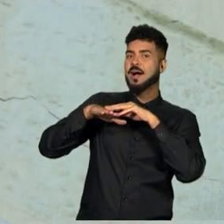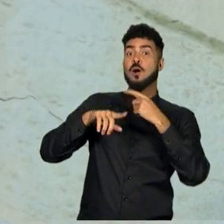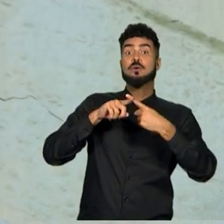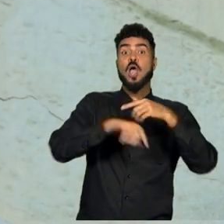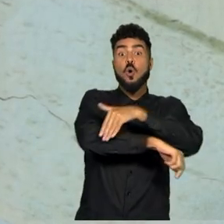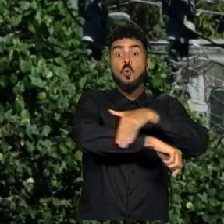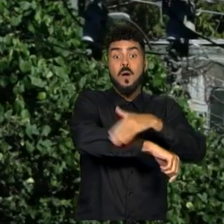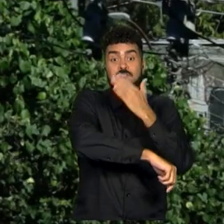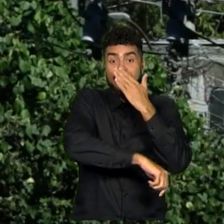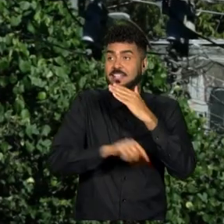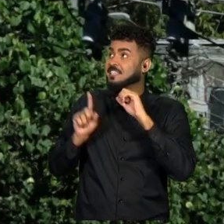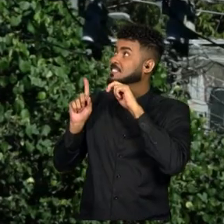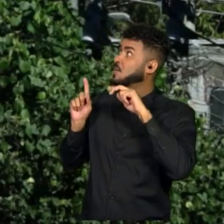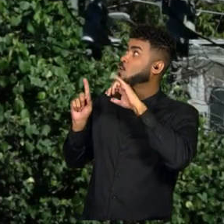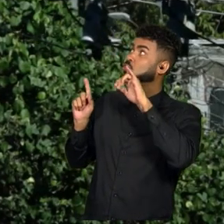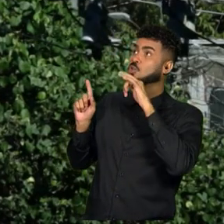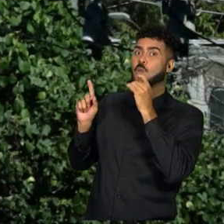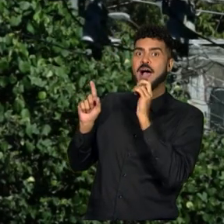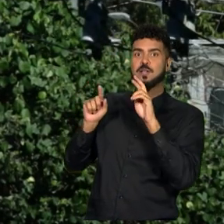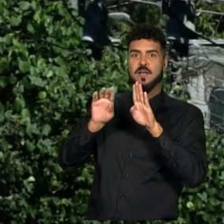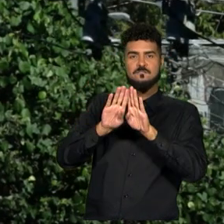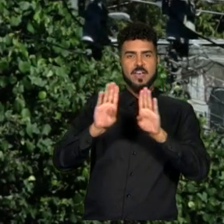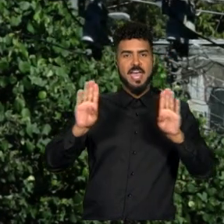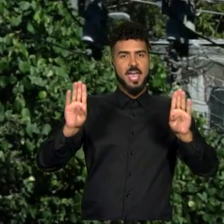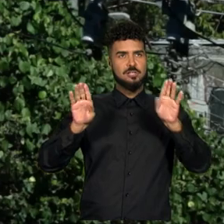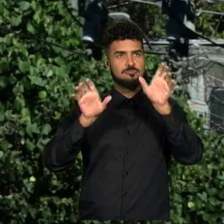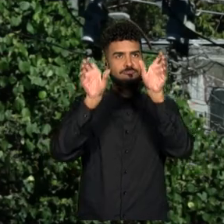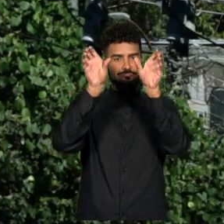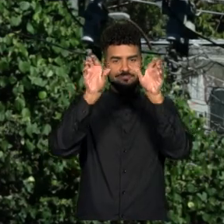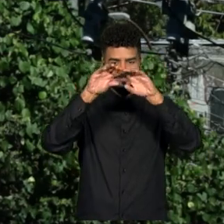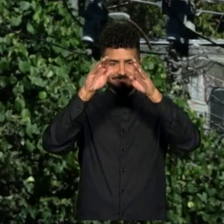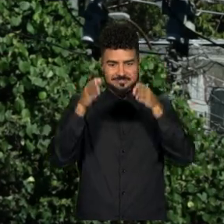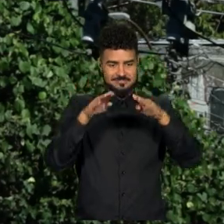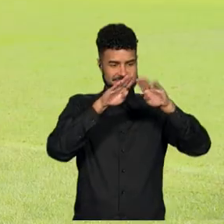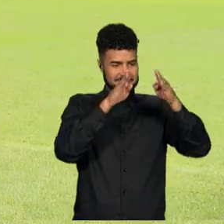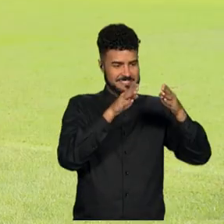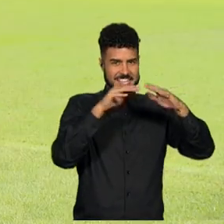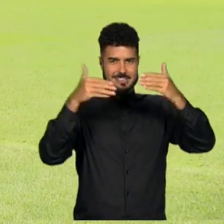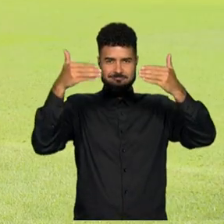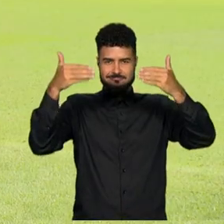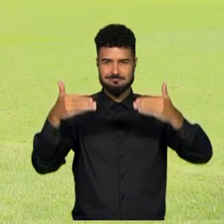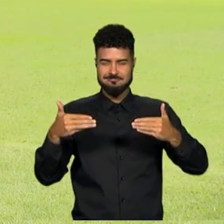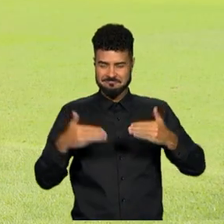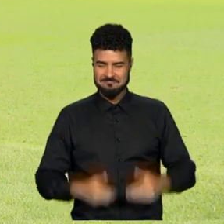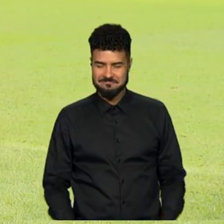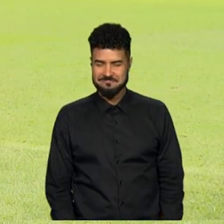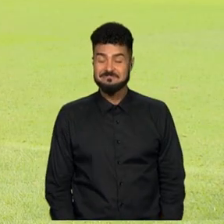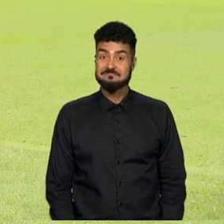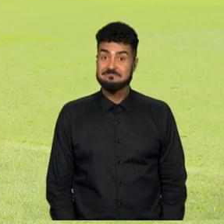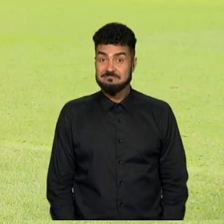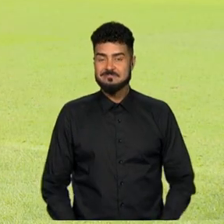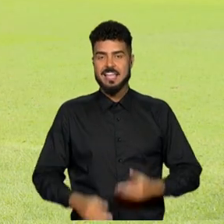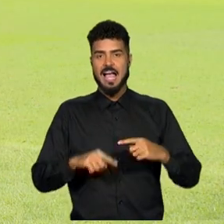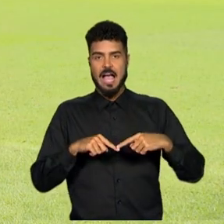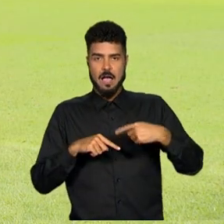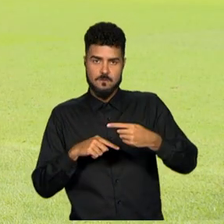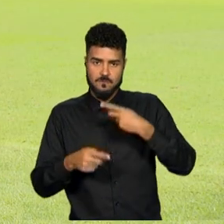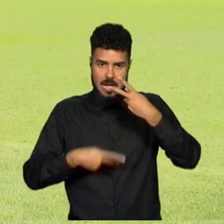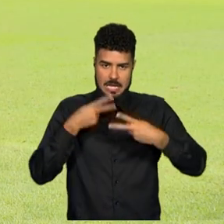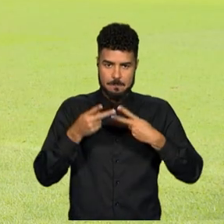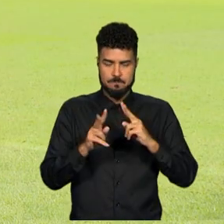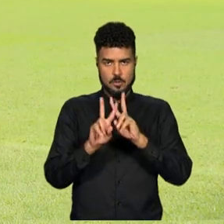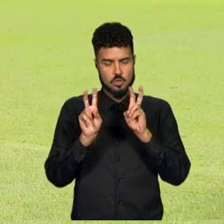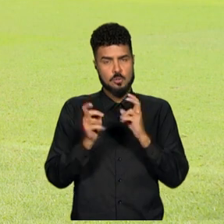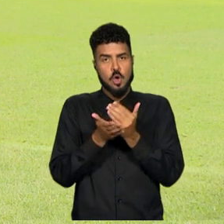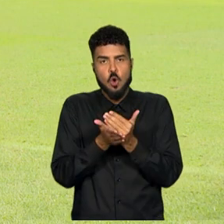que leva à sua histórica fachada, São Januário. Negócio do estádio, vamos falar sobre